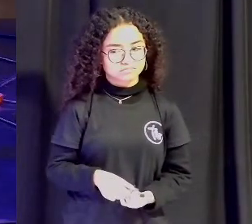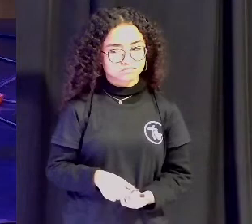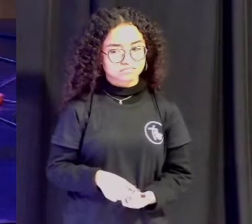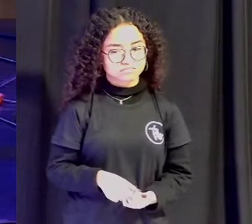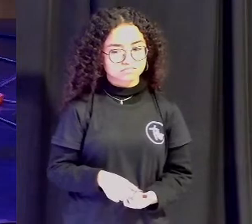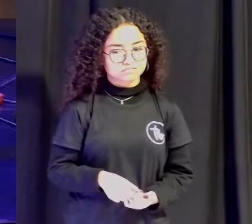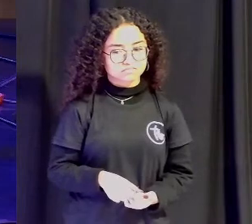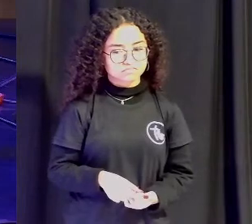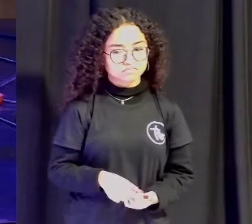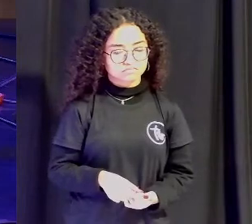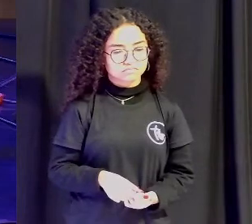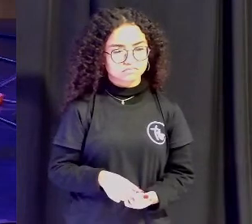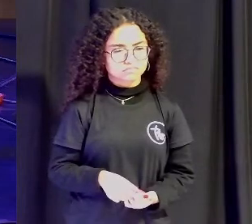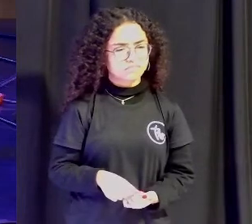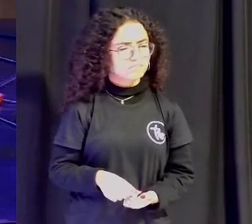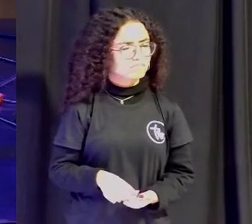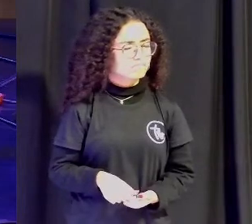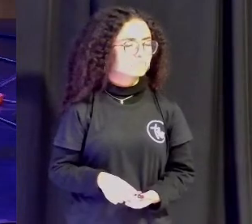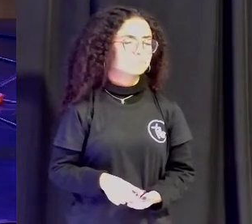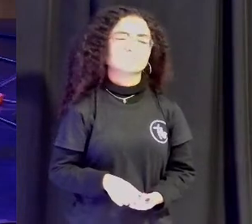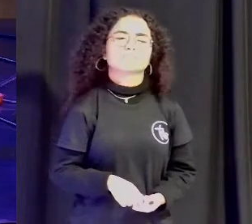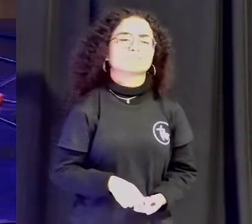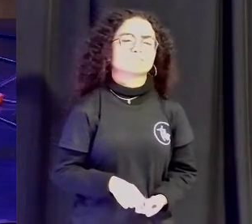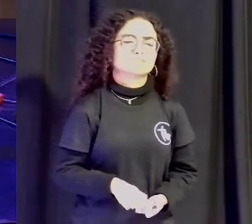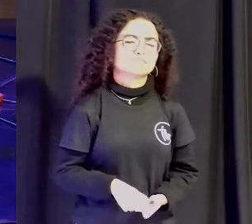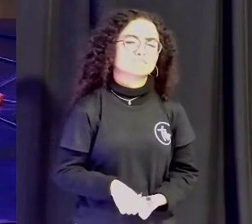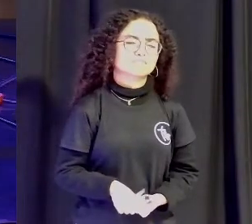e entendendo que